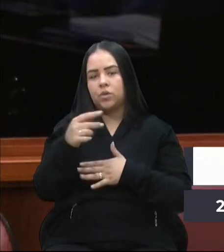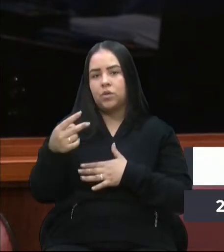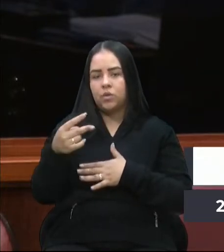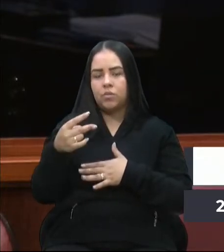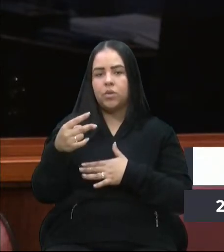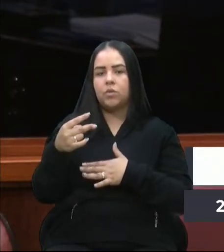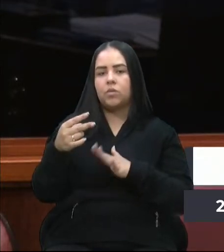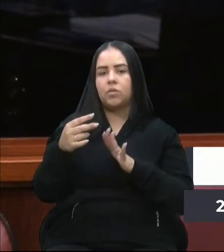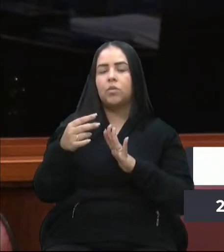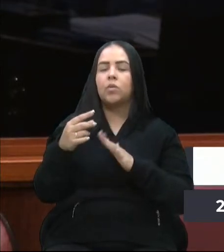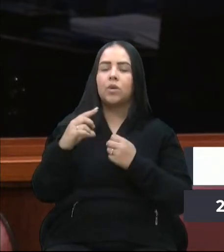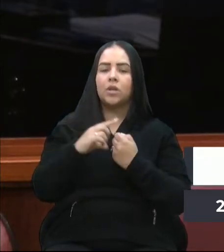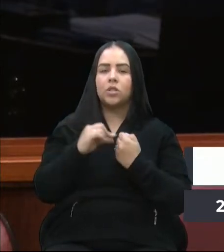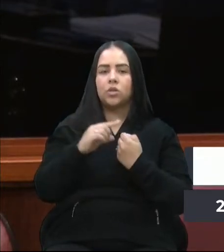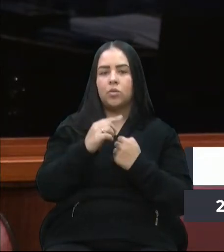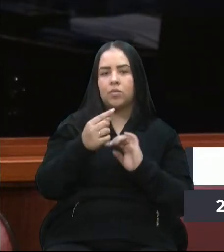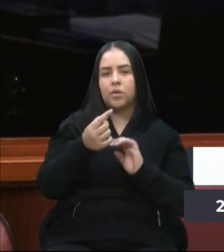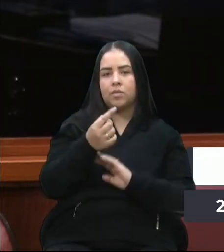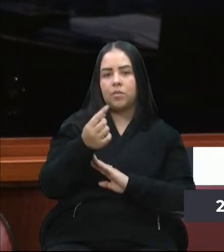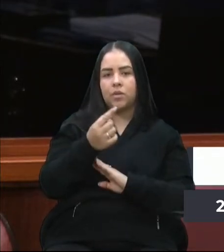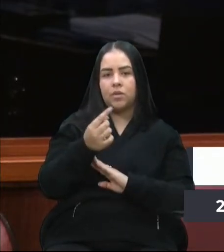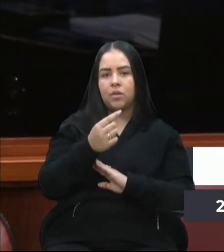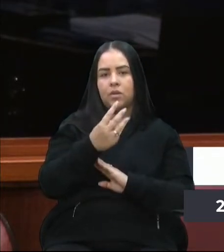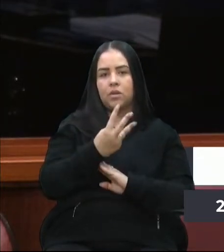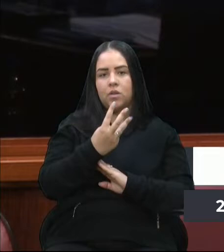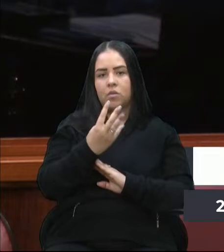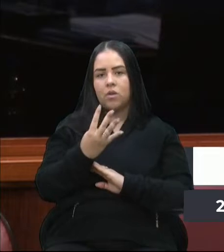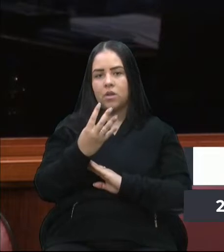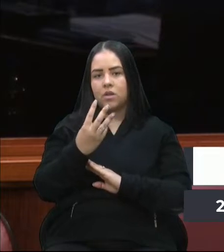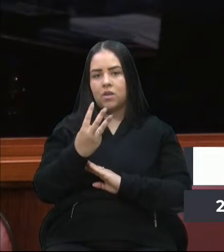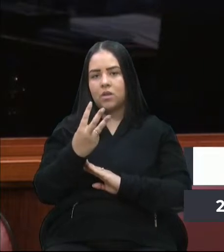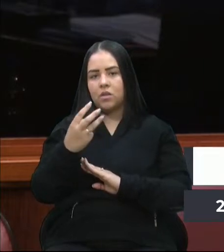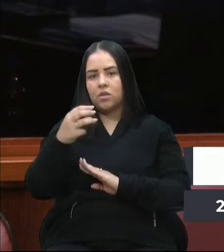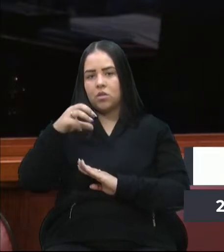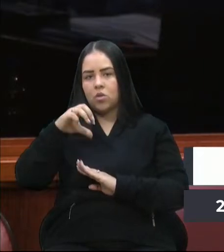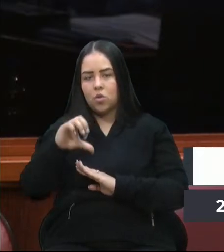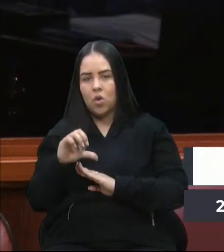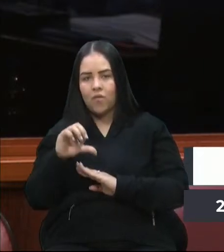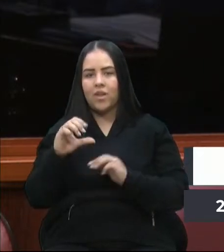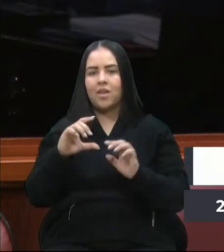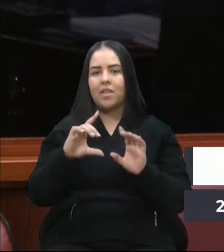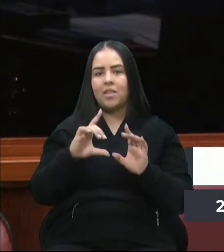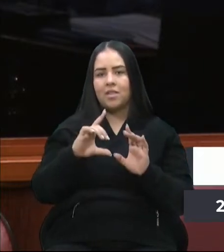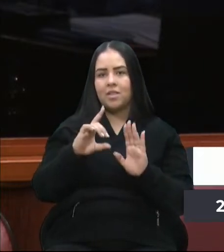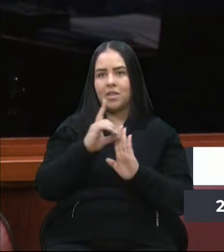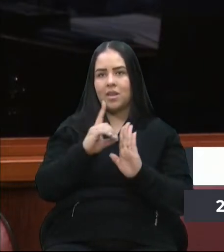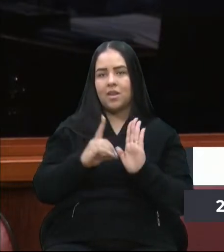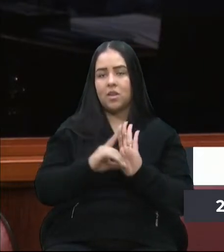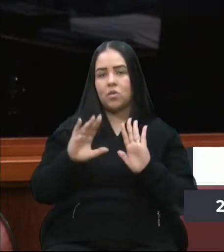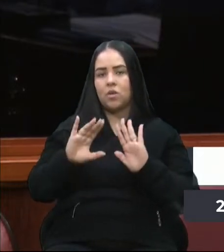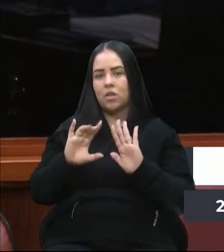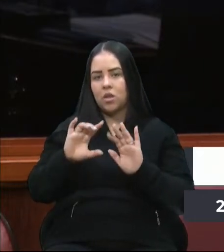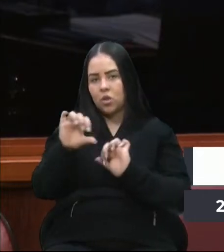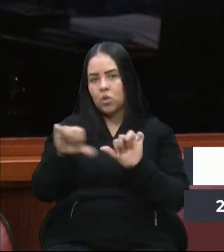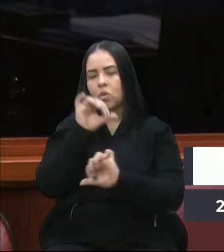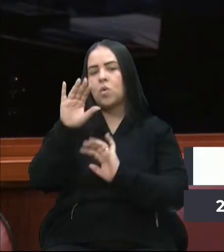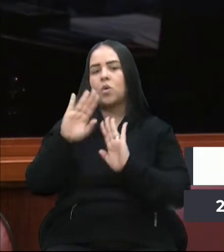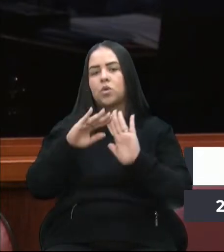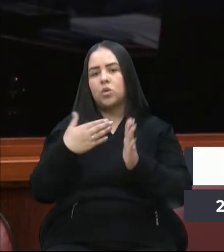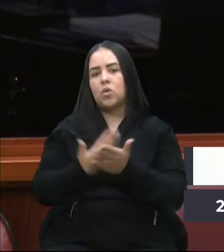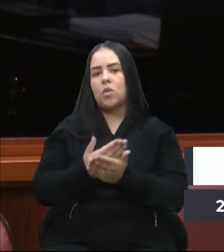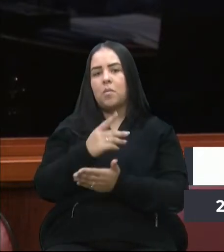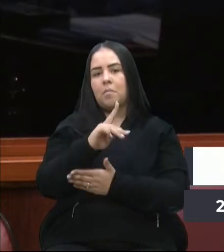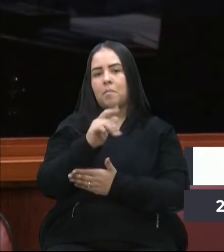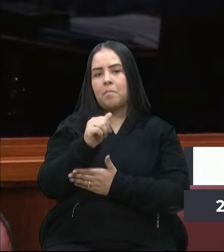artigo 1º do Decreto 3439, a escola passou a se denominar Escola Padre José de Anchieta.